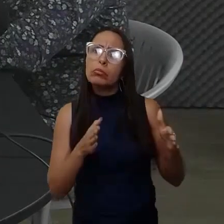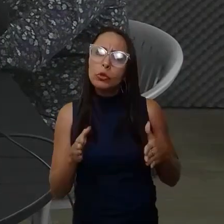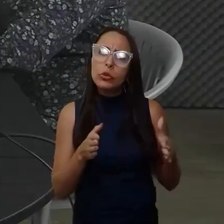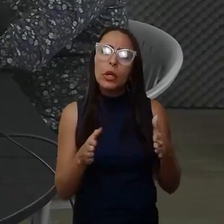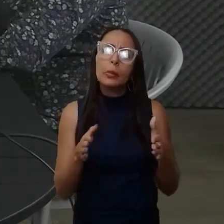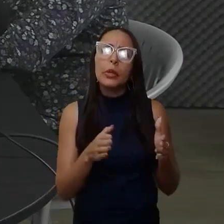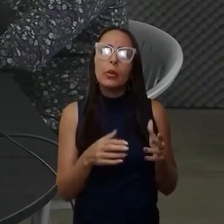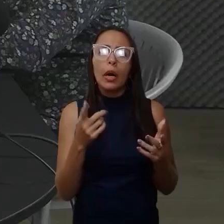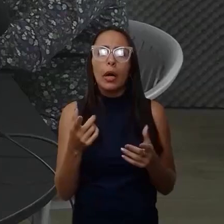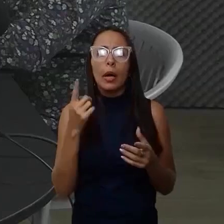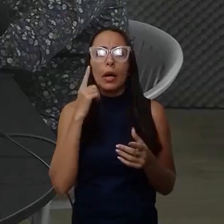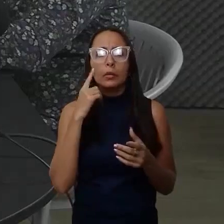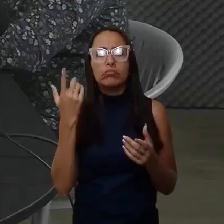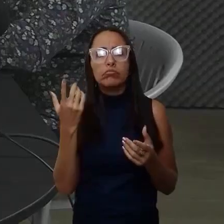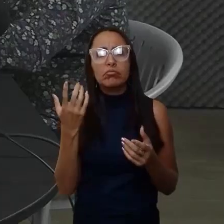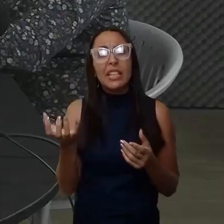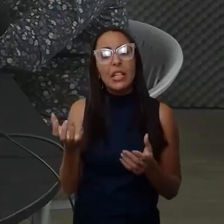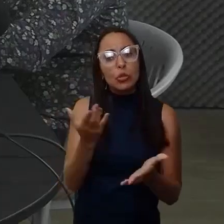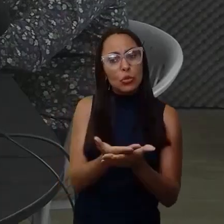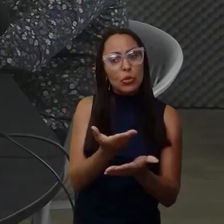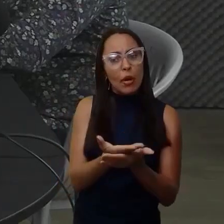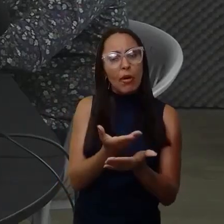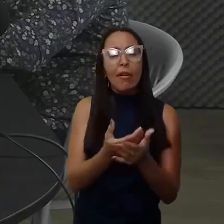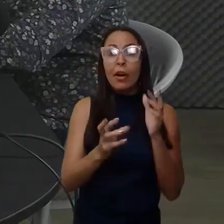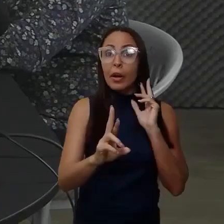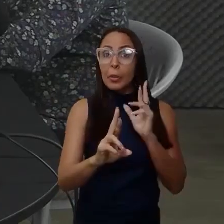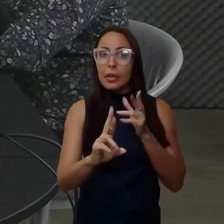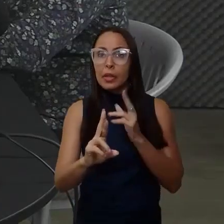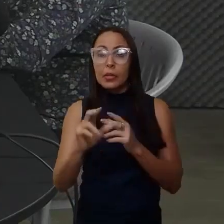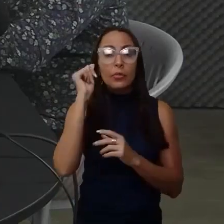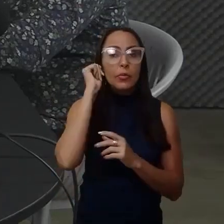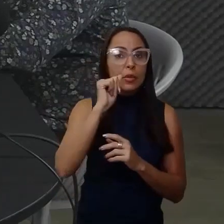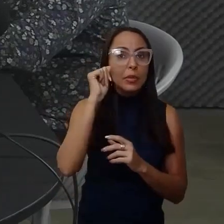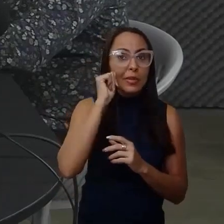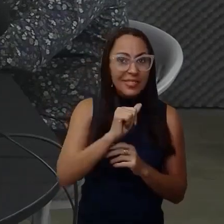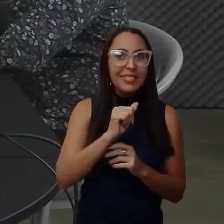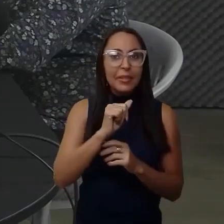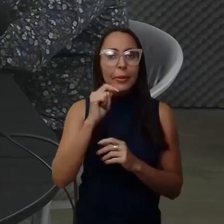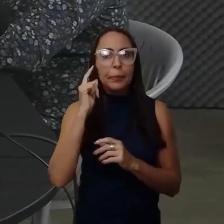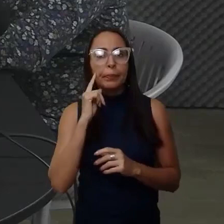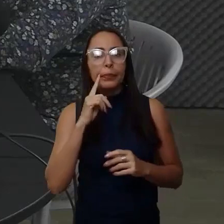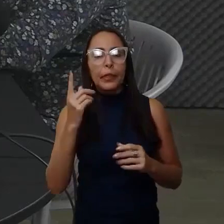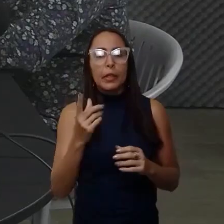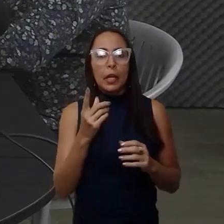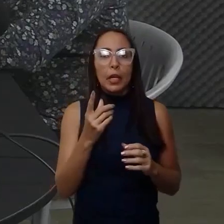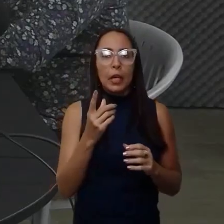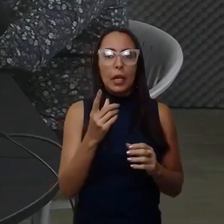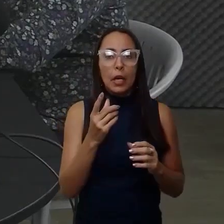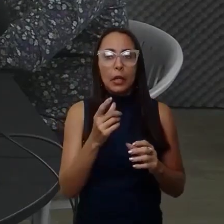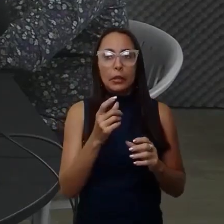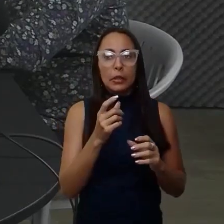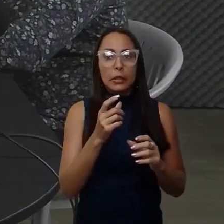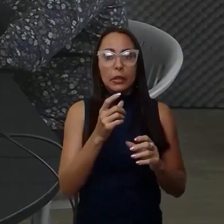me levaram a querer estudar, né, representação feminina, né, na iconografia, né, que se tem